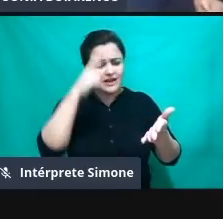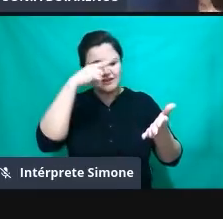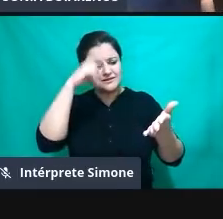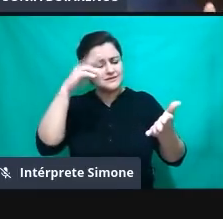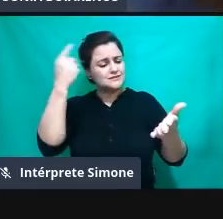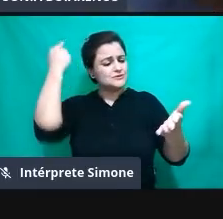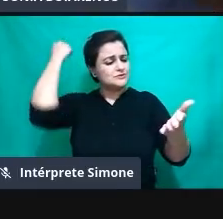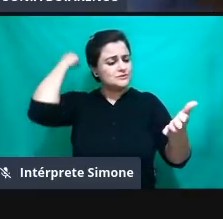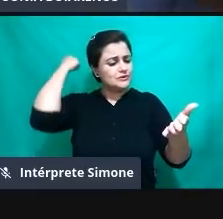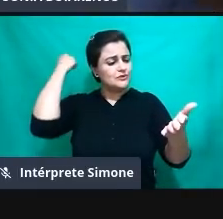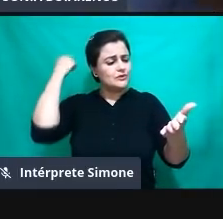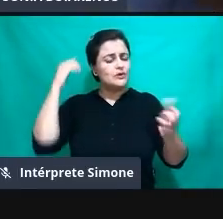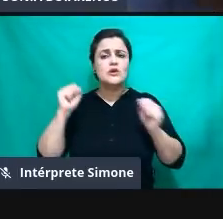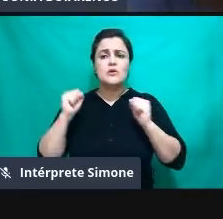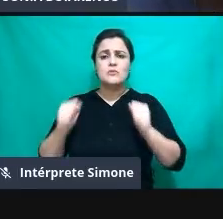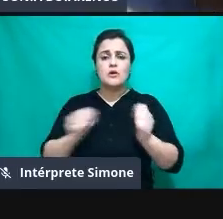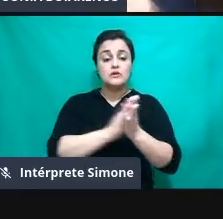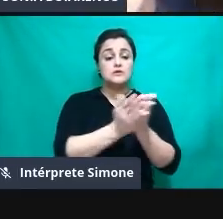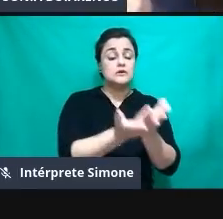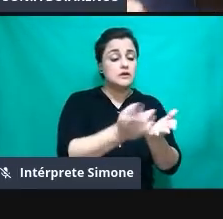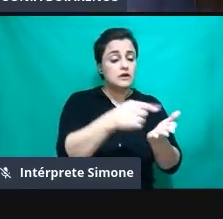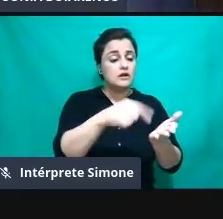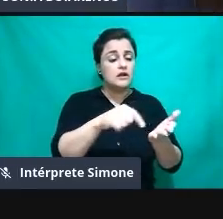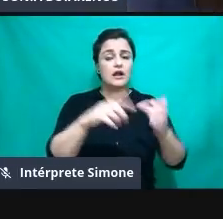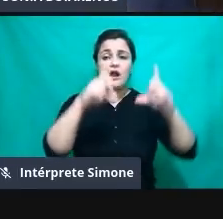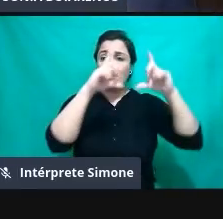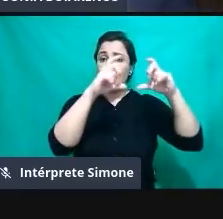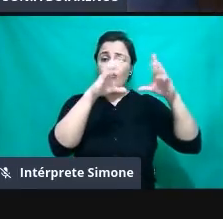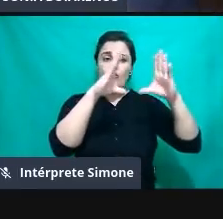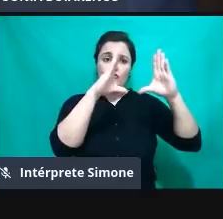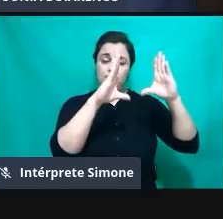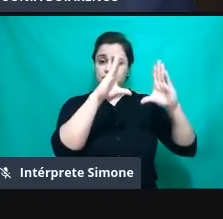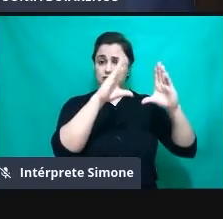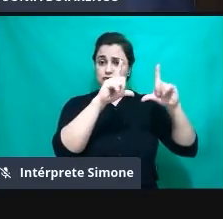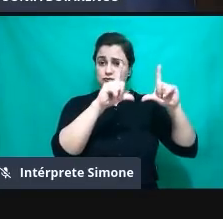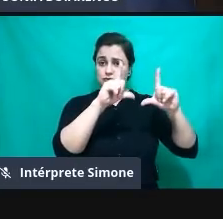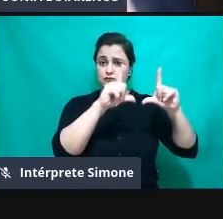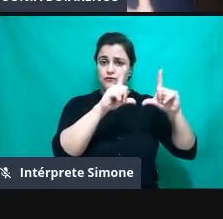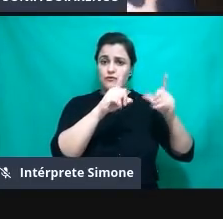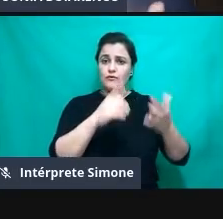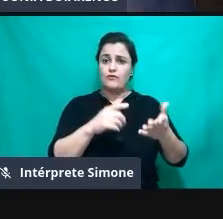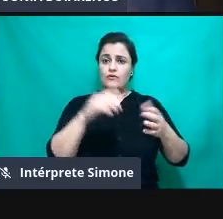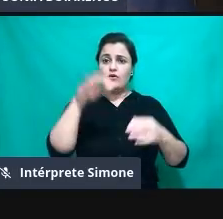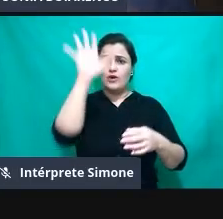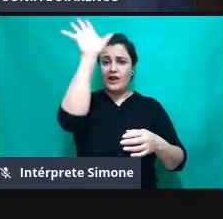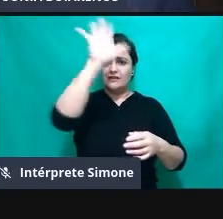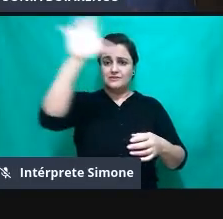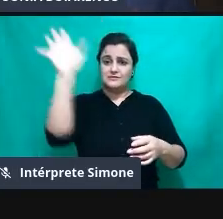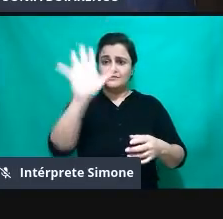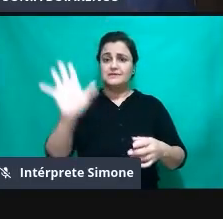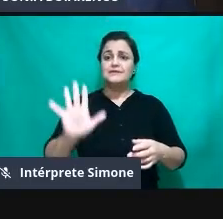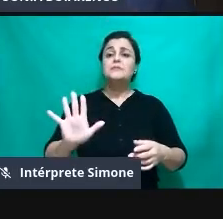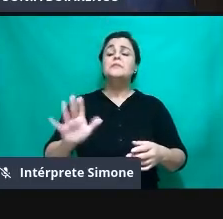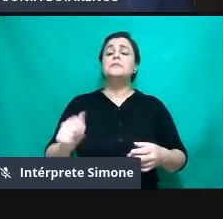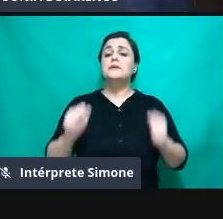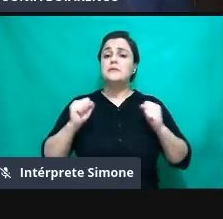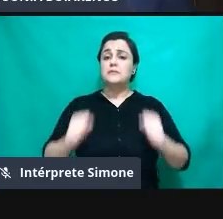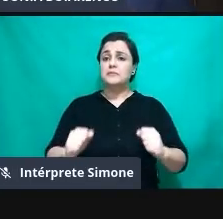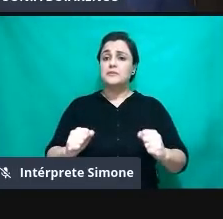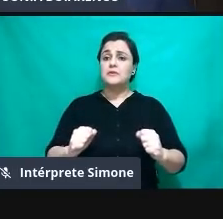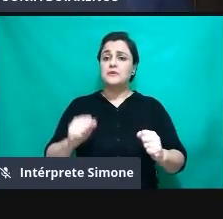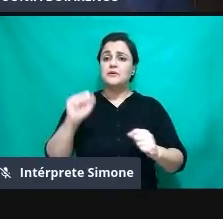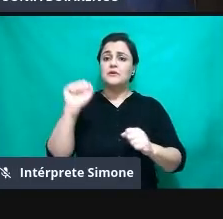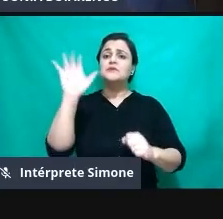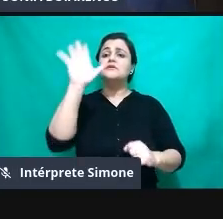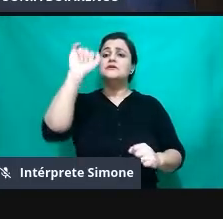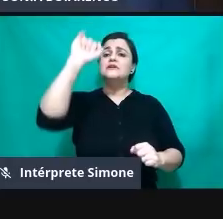posso usar fotografias, eu posso usar mapas, eu posso usar imagens,